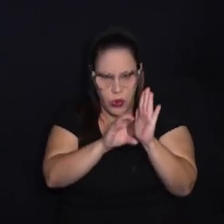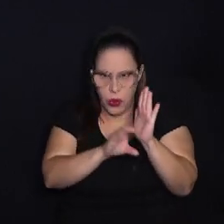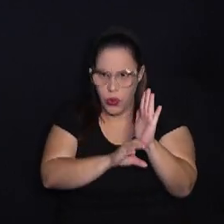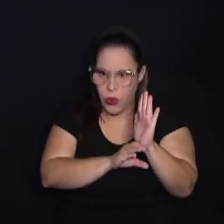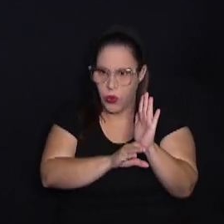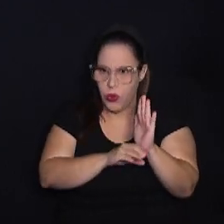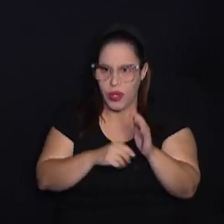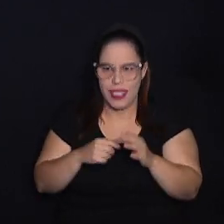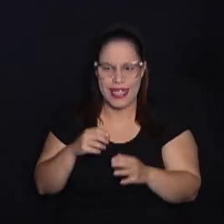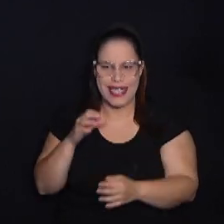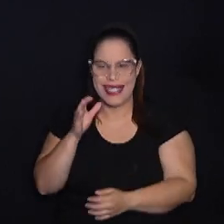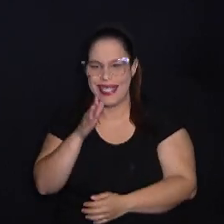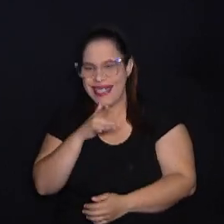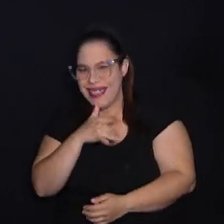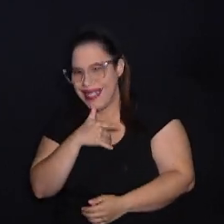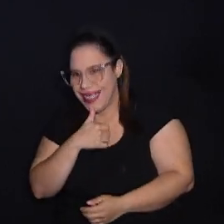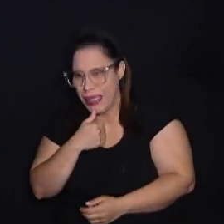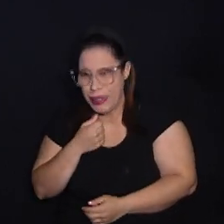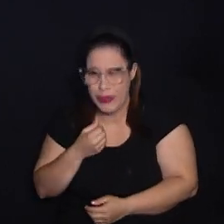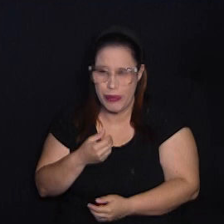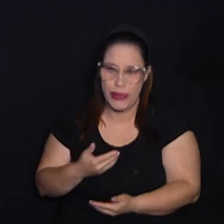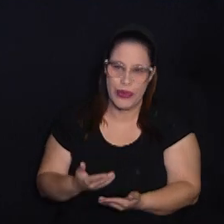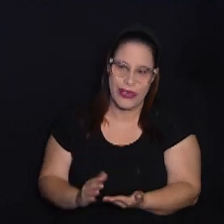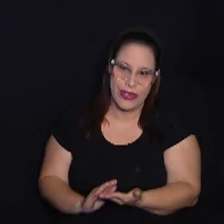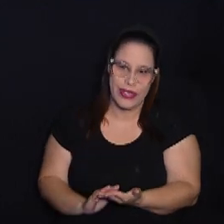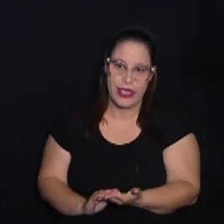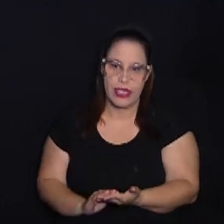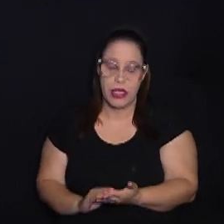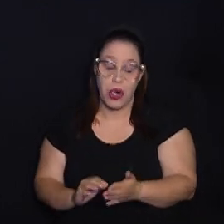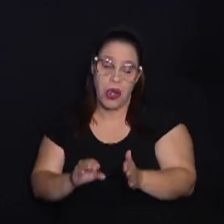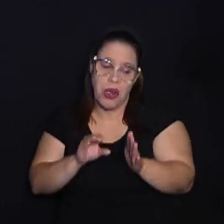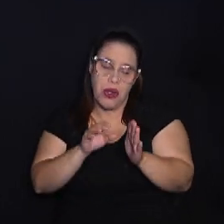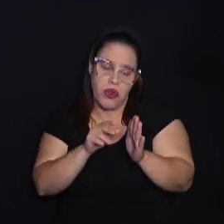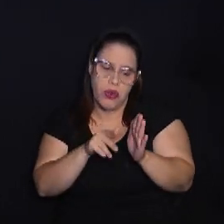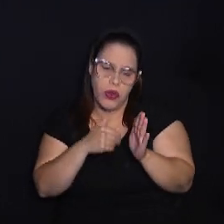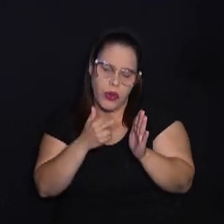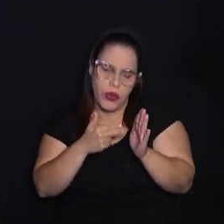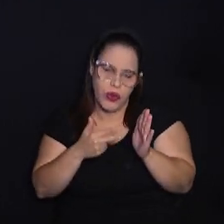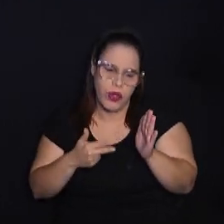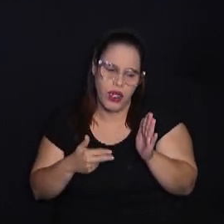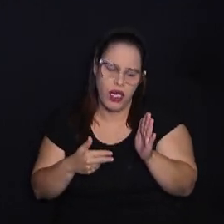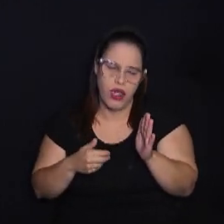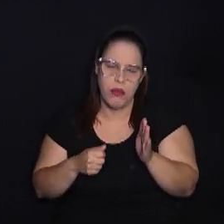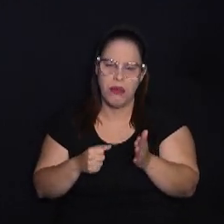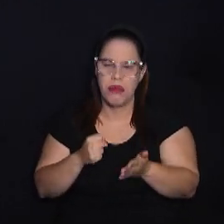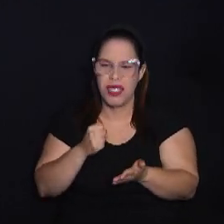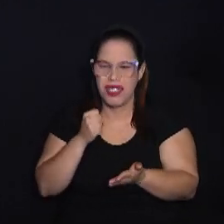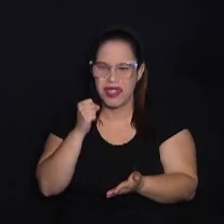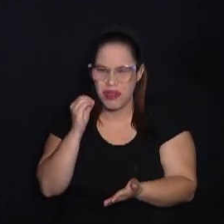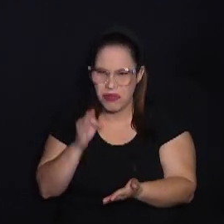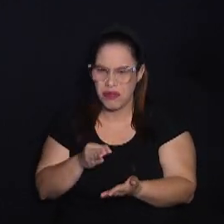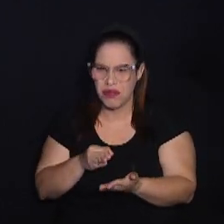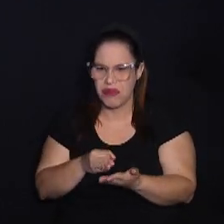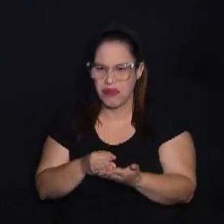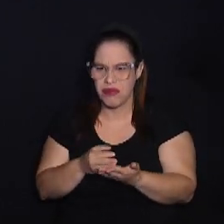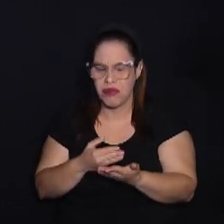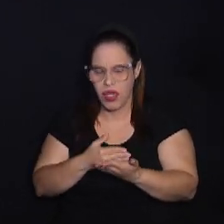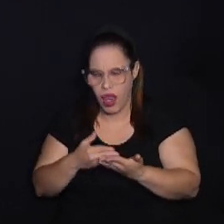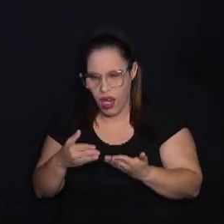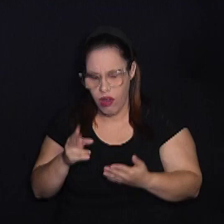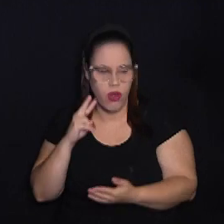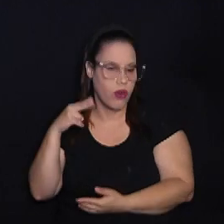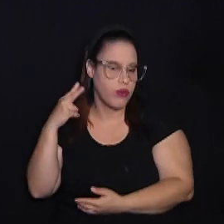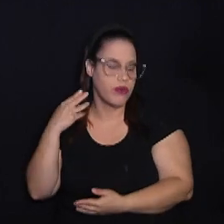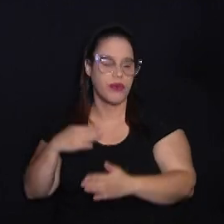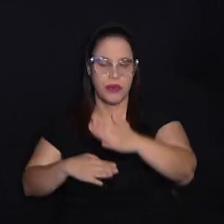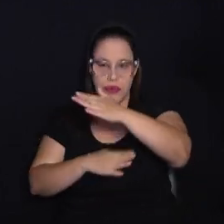a gente vai procurar ser mais conciso. Eu vou ler apenas parte da justificativa que levou os vereadores da Câmara